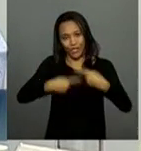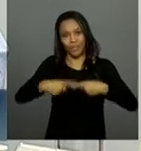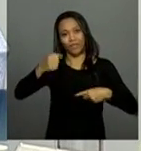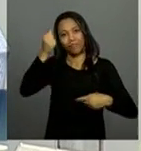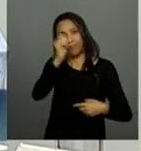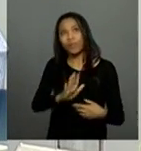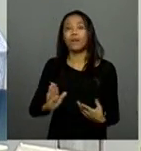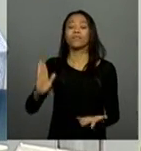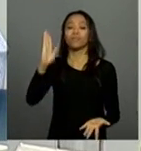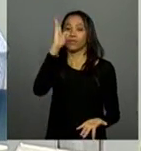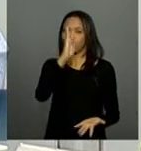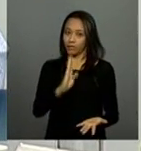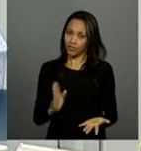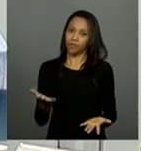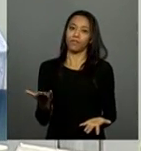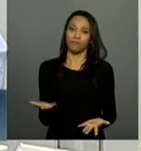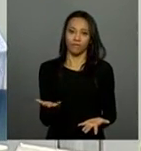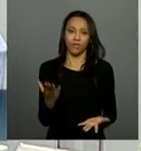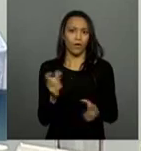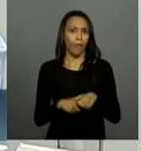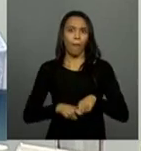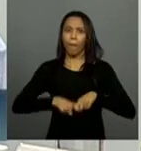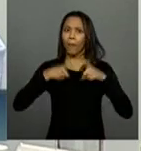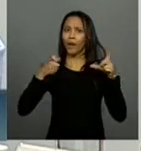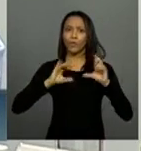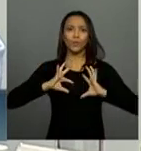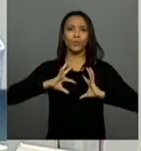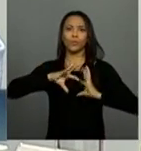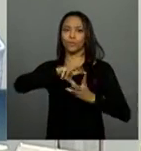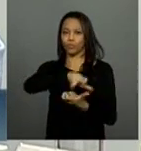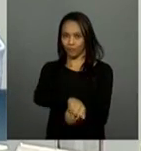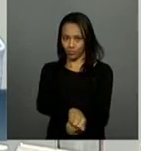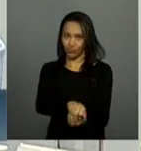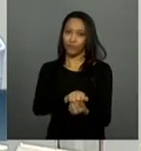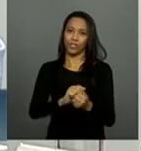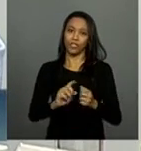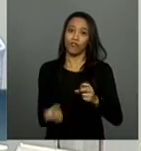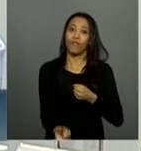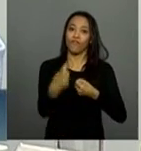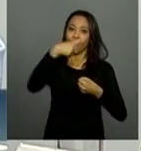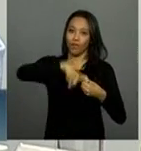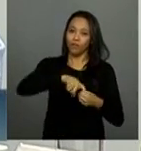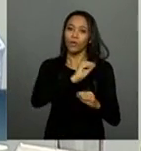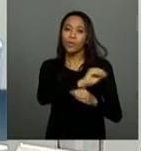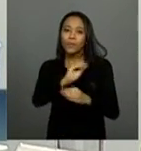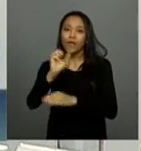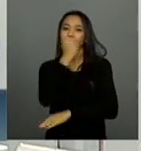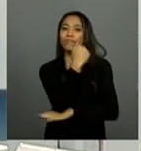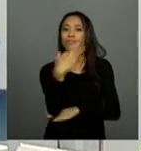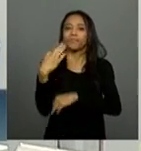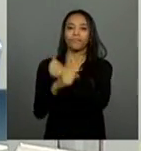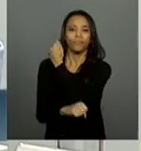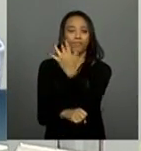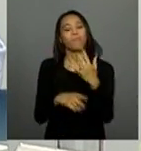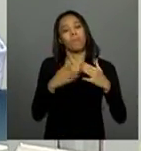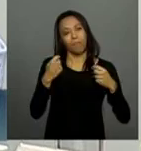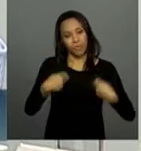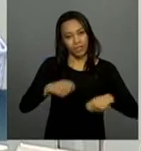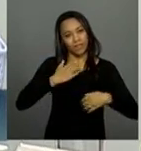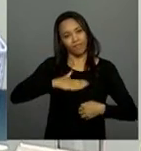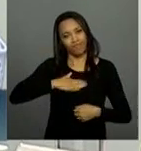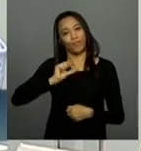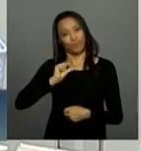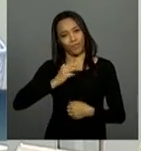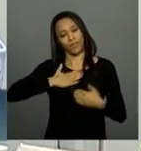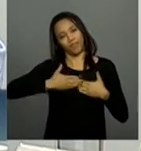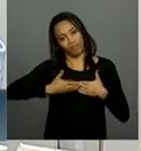Brasil, que certamente vai ser o país que tem o maior programa no mundo de recuperação de vegetação nativa. Tá? Agora, isso tem que ser feito no tempo, exatamente